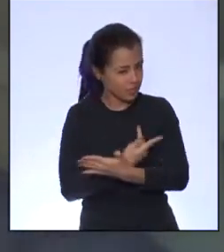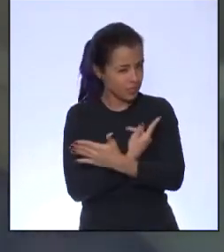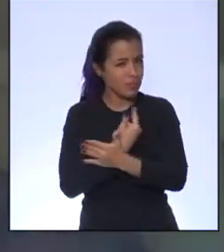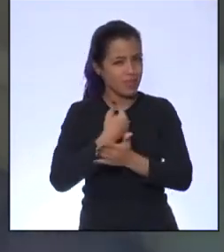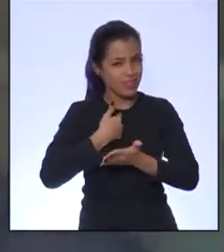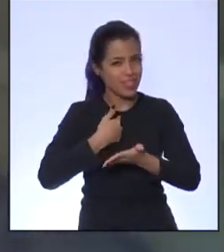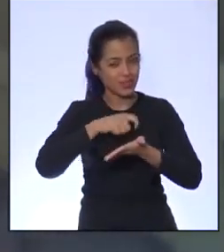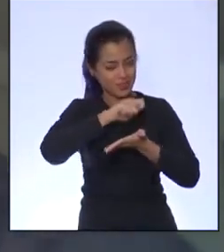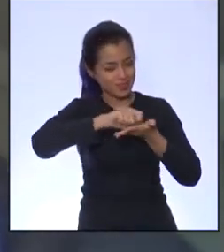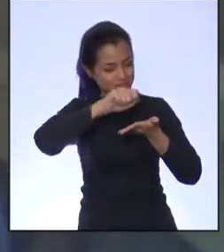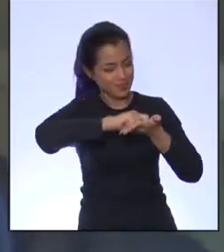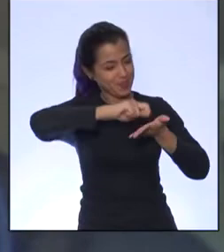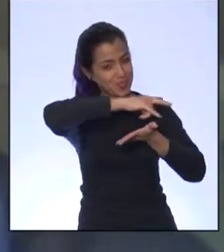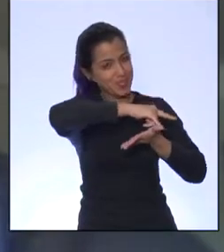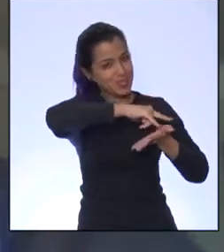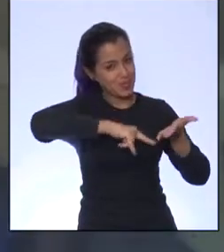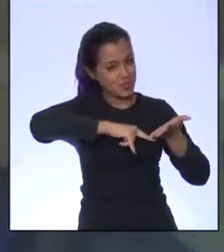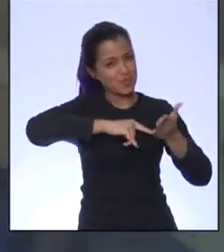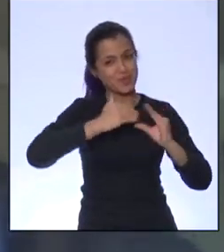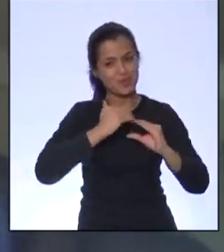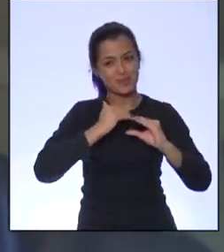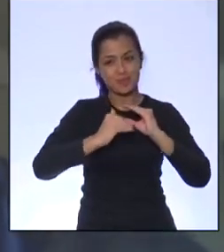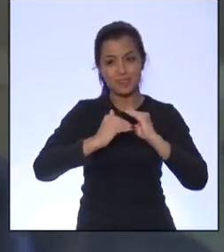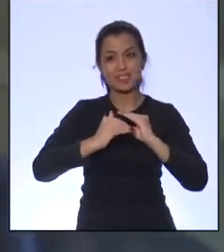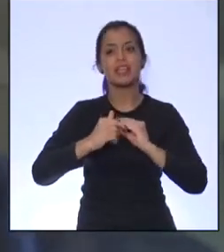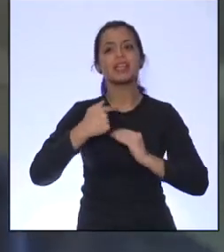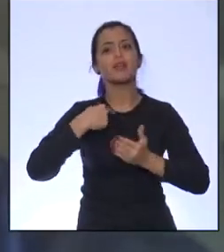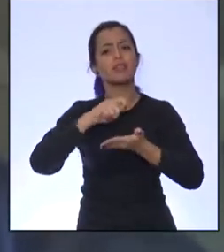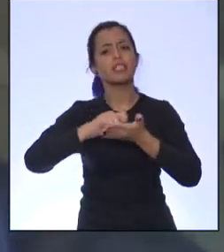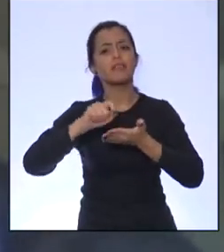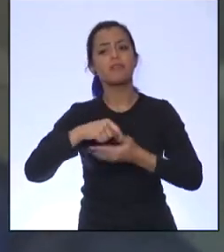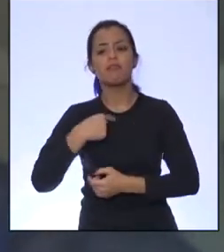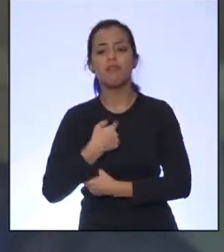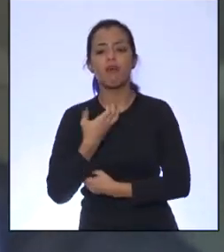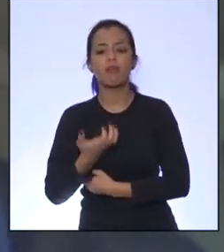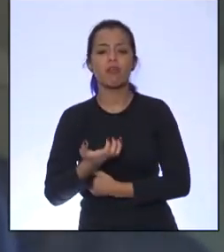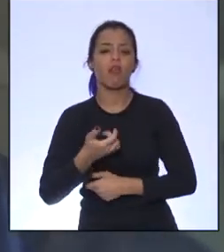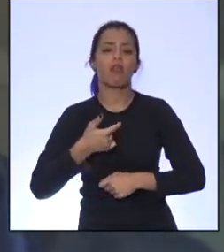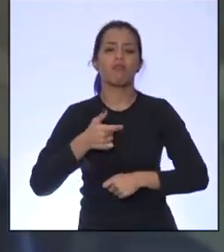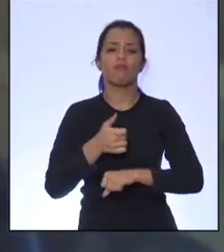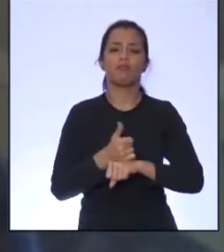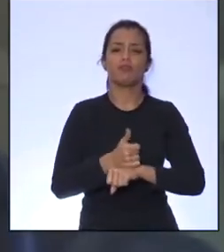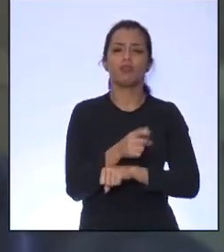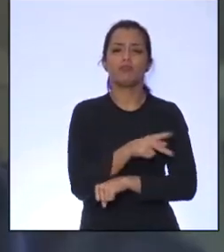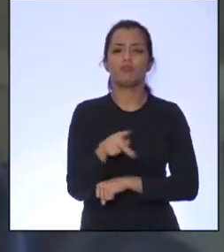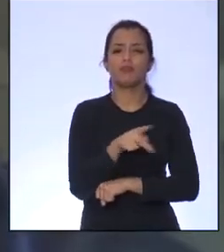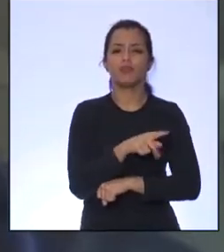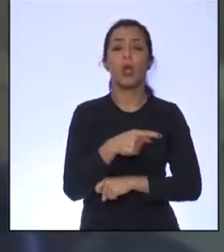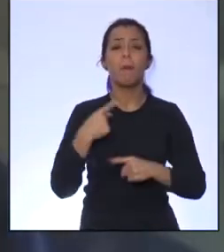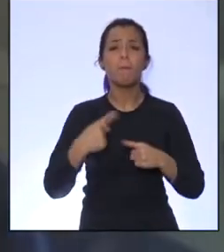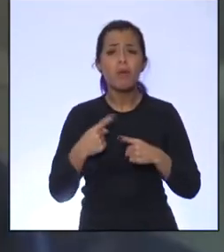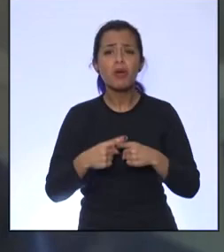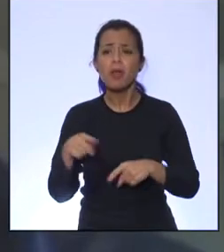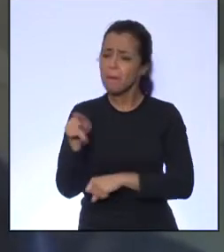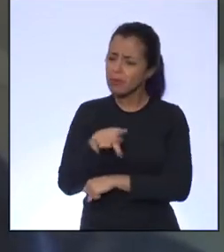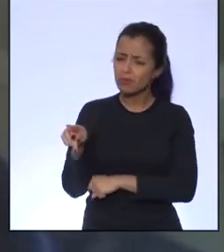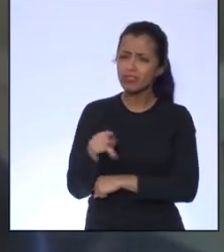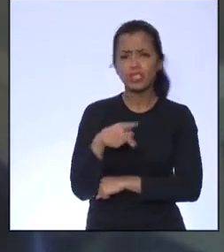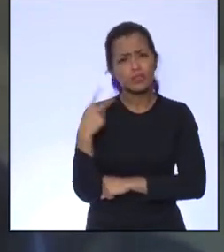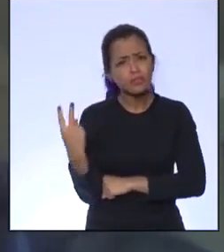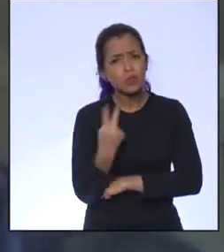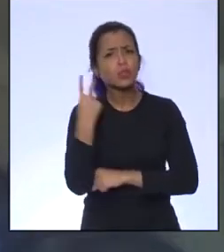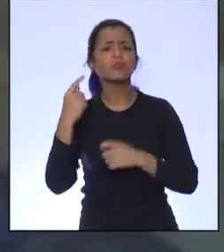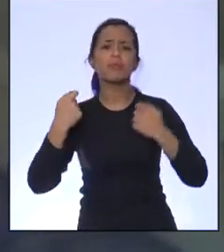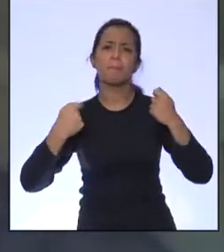"Quero ser professor", para realçar e, principalmente, reafirmar a importância do valor do professor